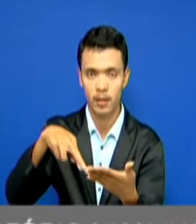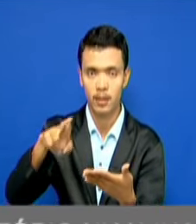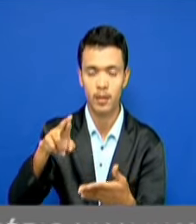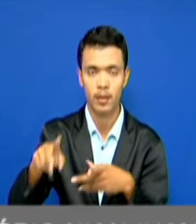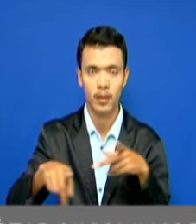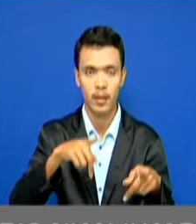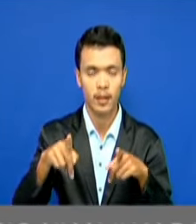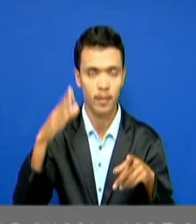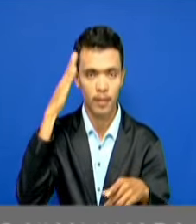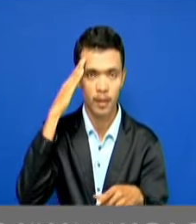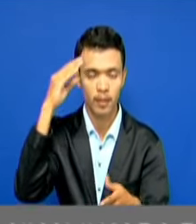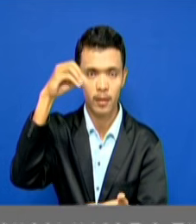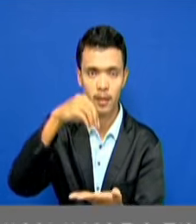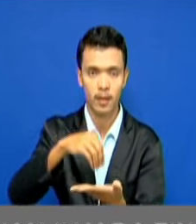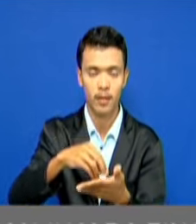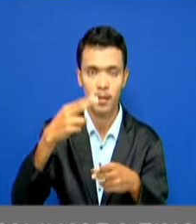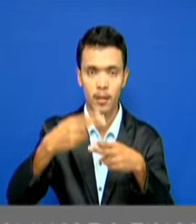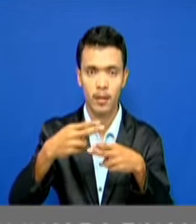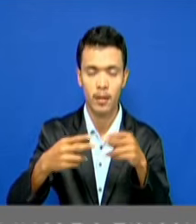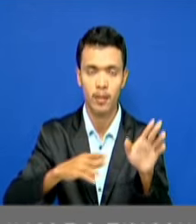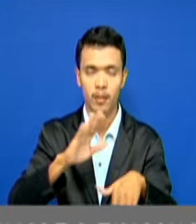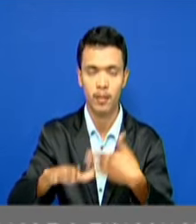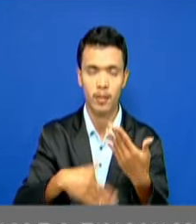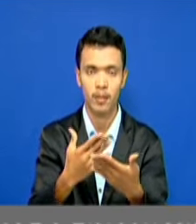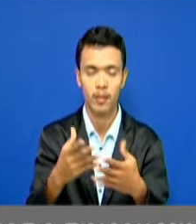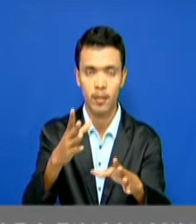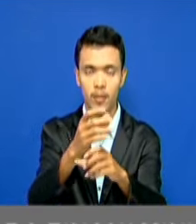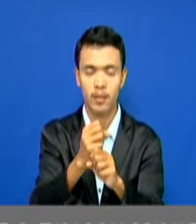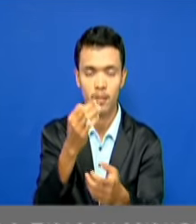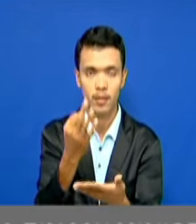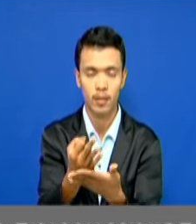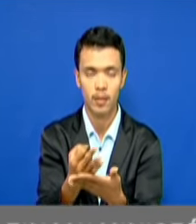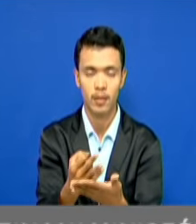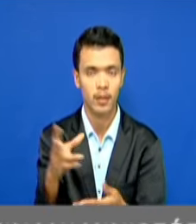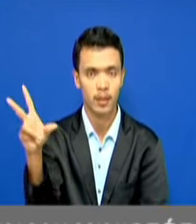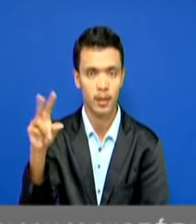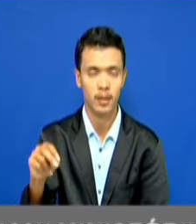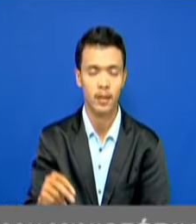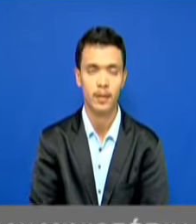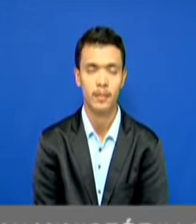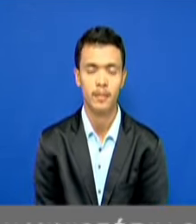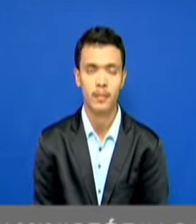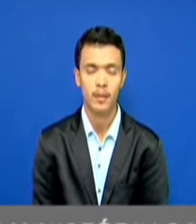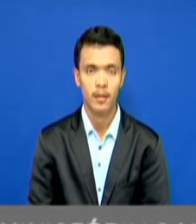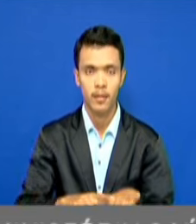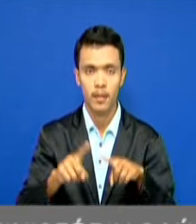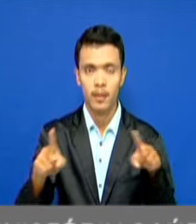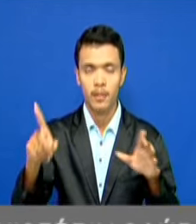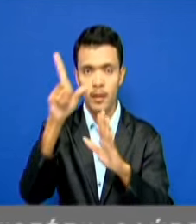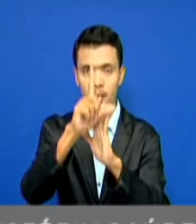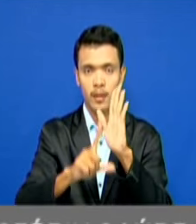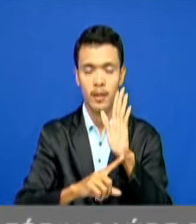não está na área combatente, mas o outro não está na área de combatente. O outro não está na área. Mas a lei é